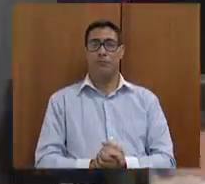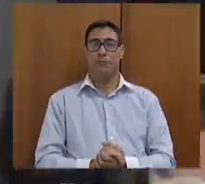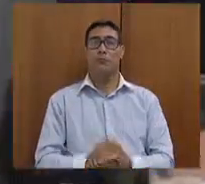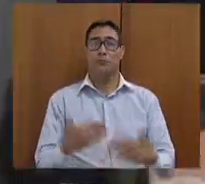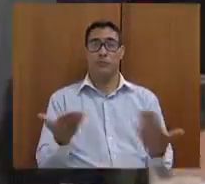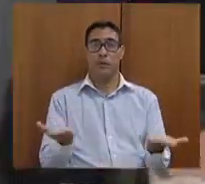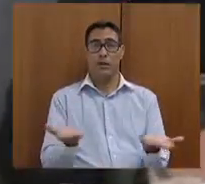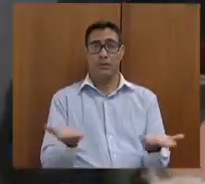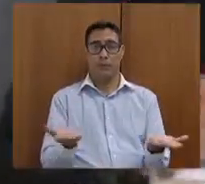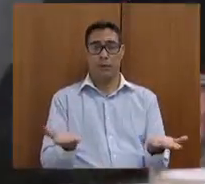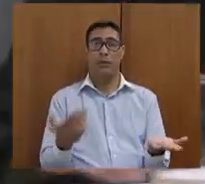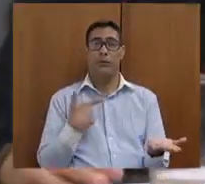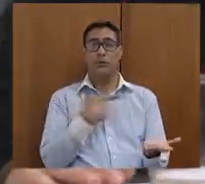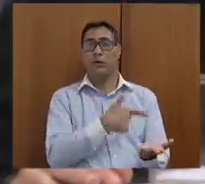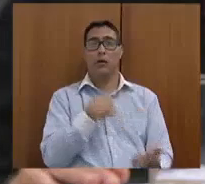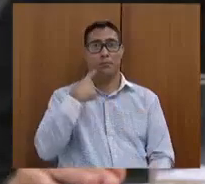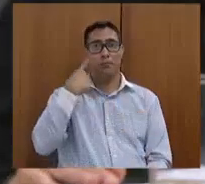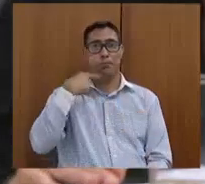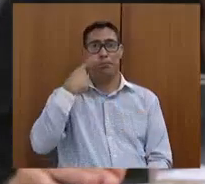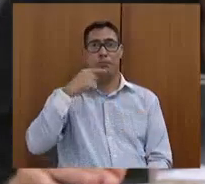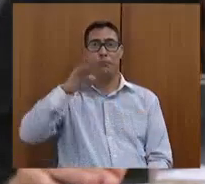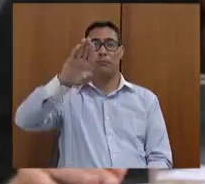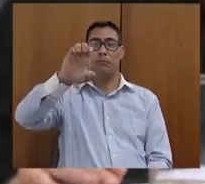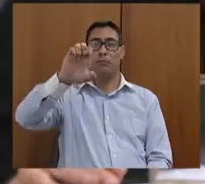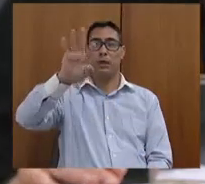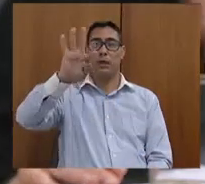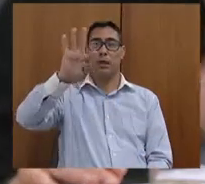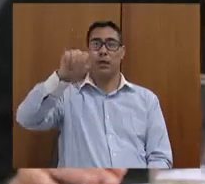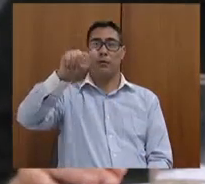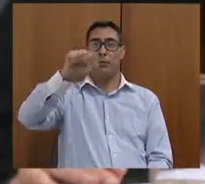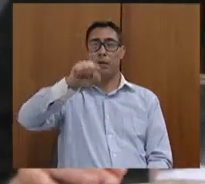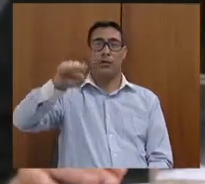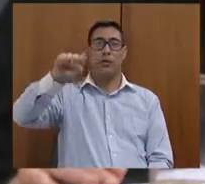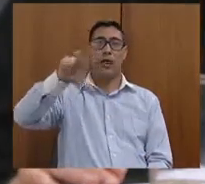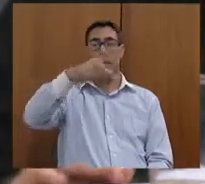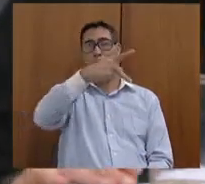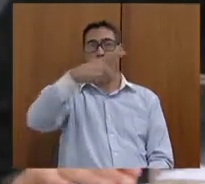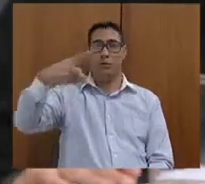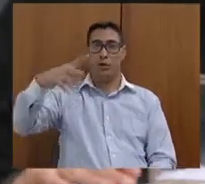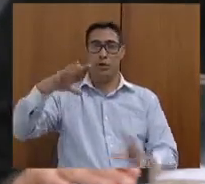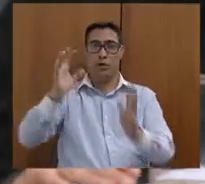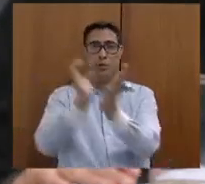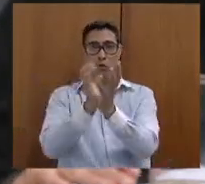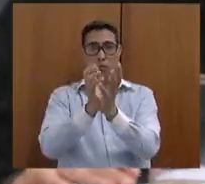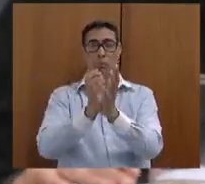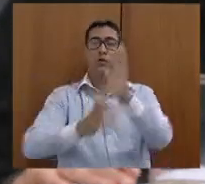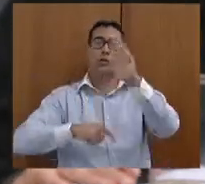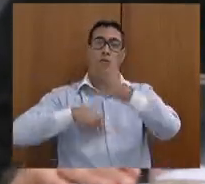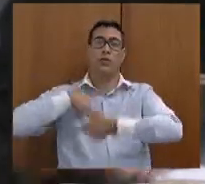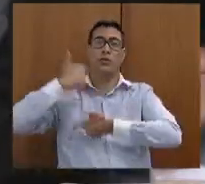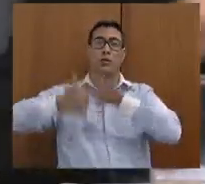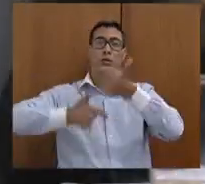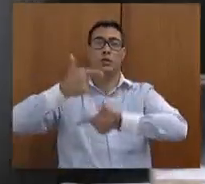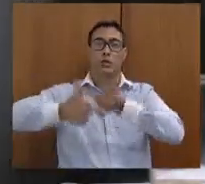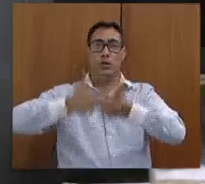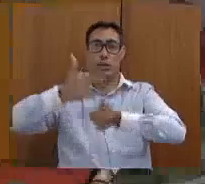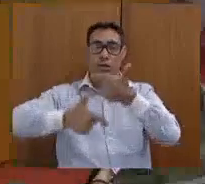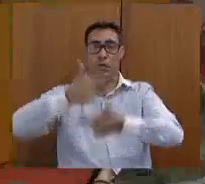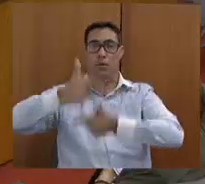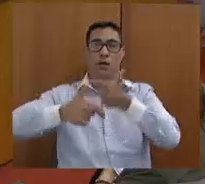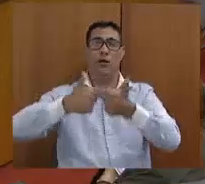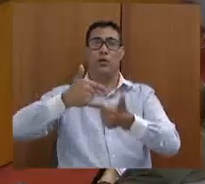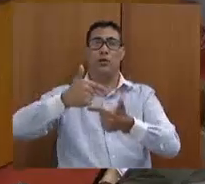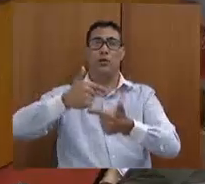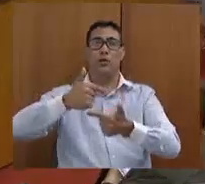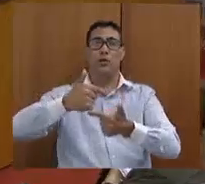eu vou passar agora então que é presidente da Comissão de trabalho Previdência Social